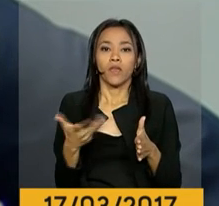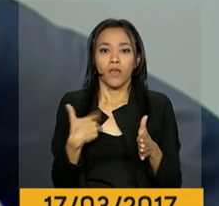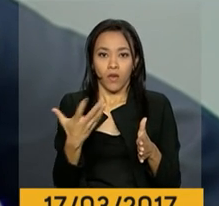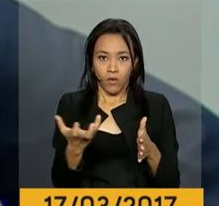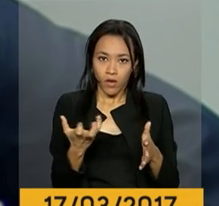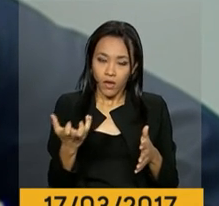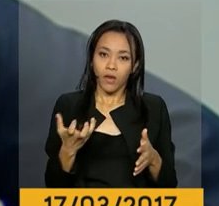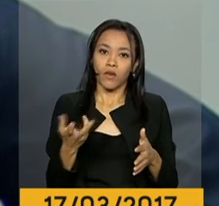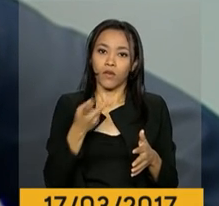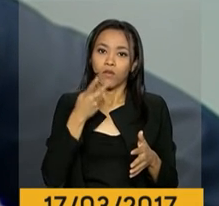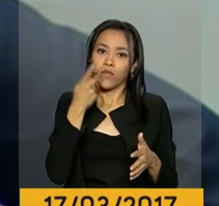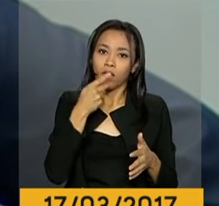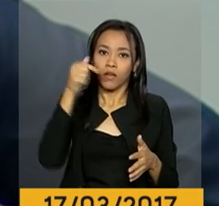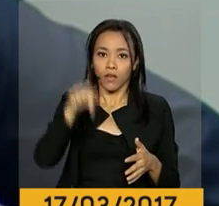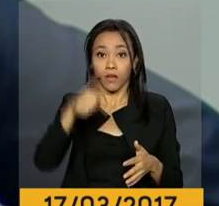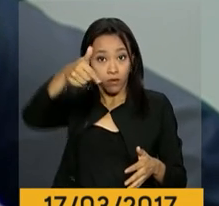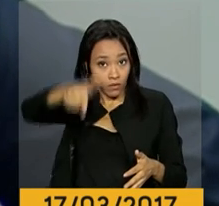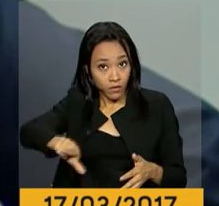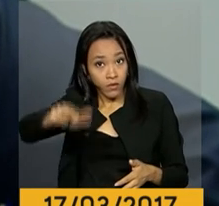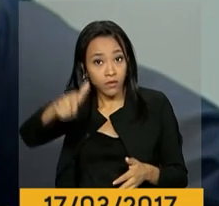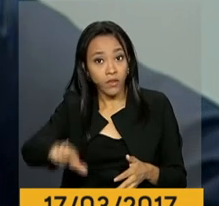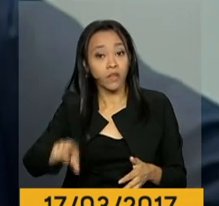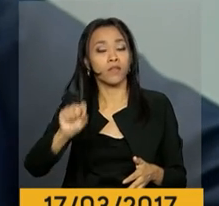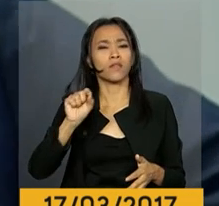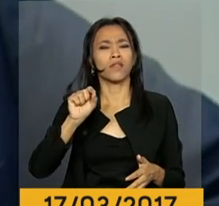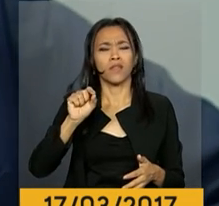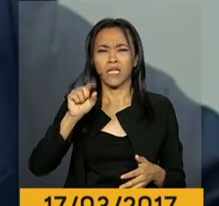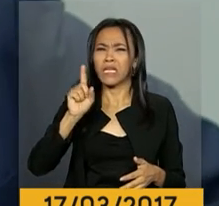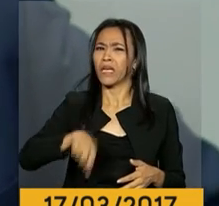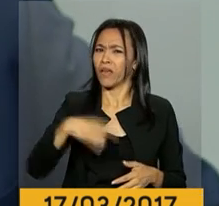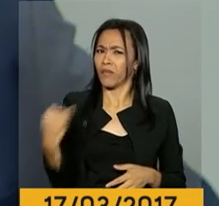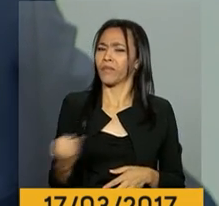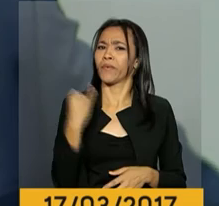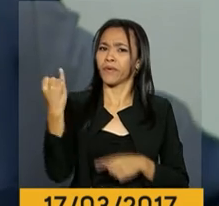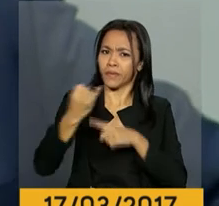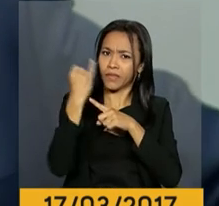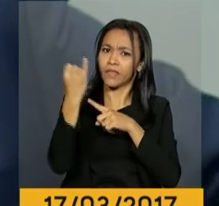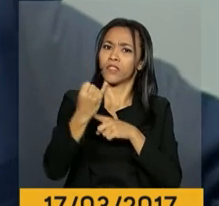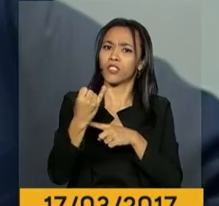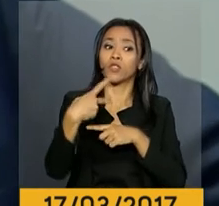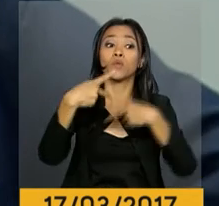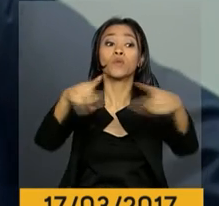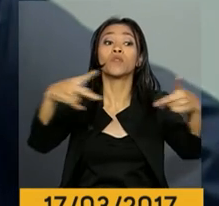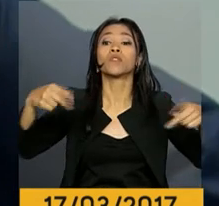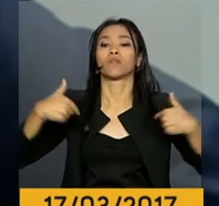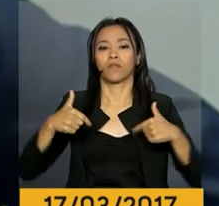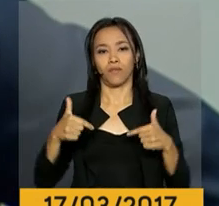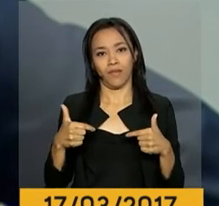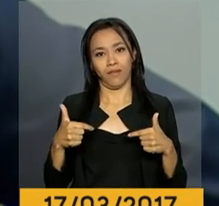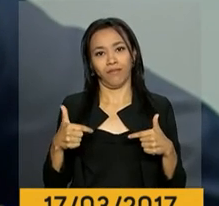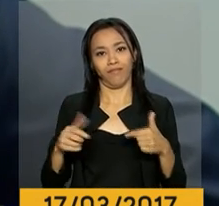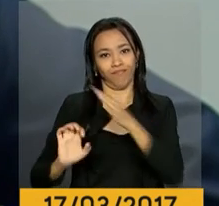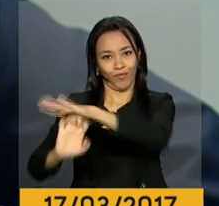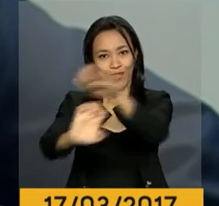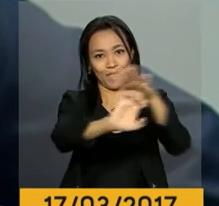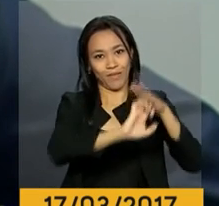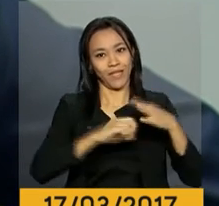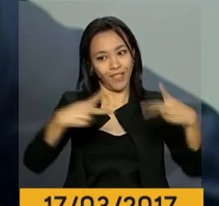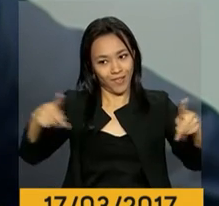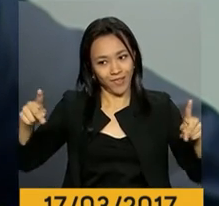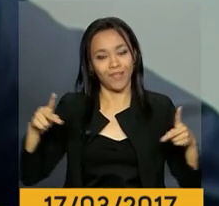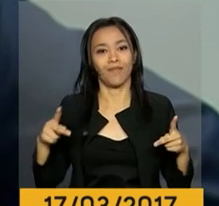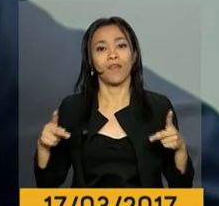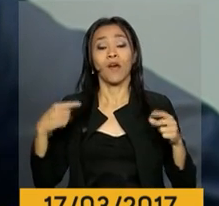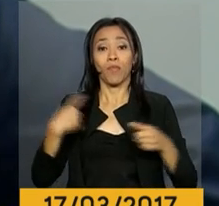quero registrar mais uma vez quão importante é a atividade dos senhores, não é? Porque as forças produtivas